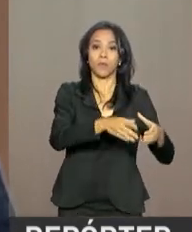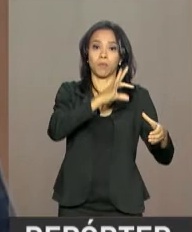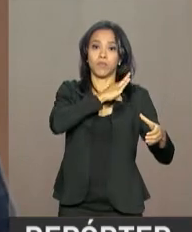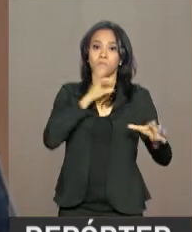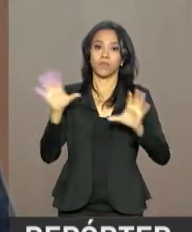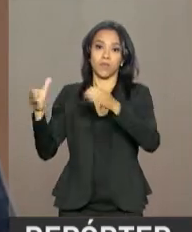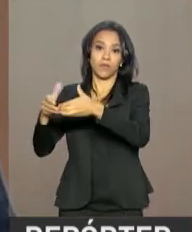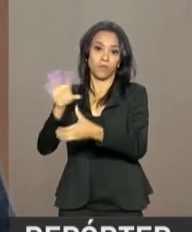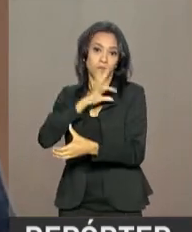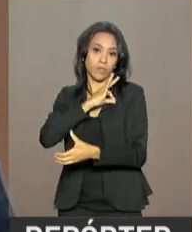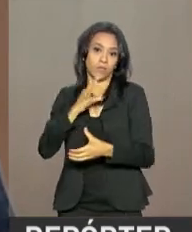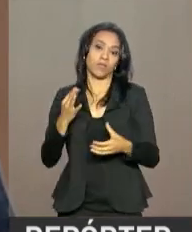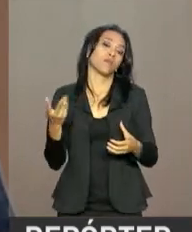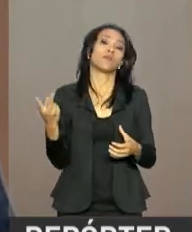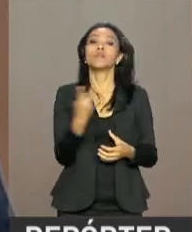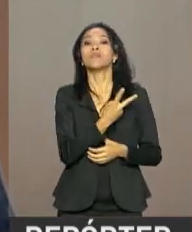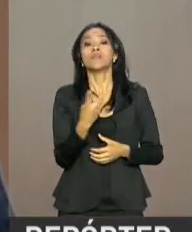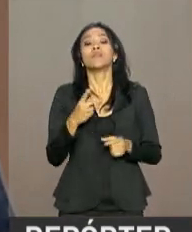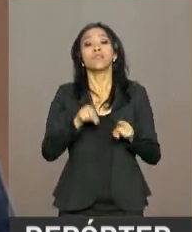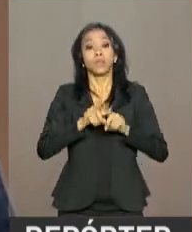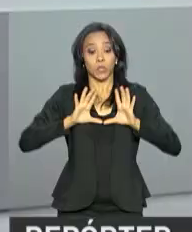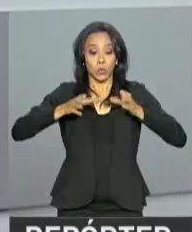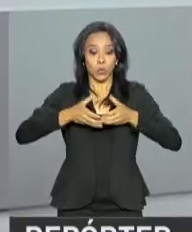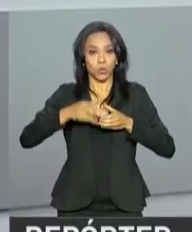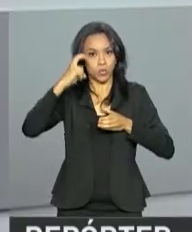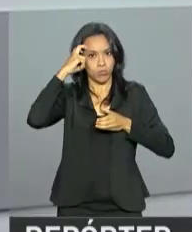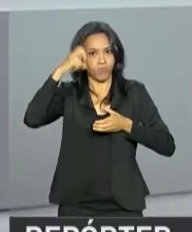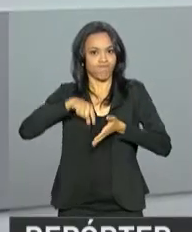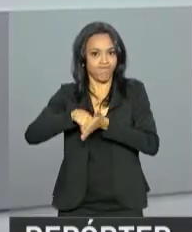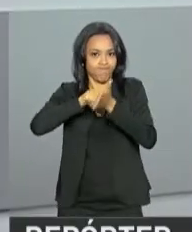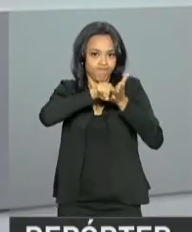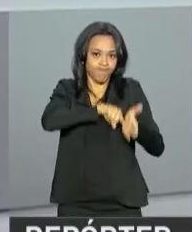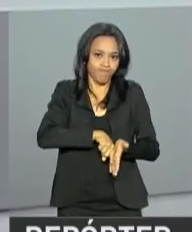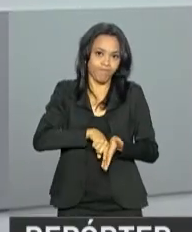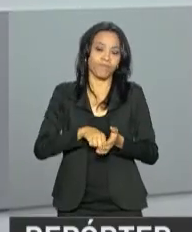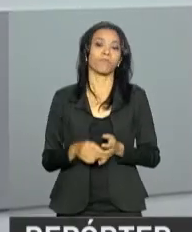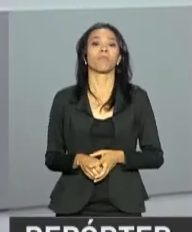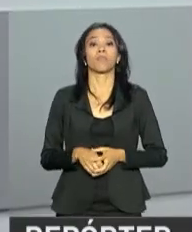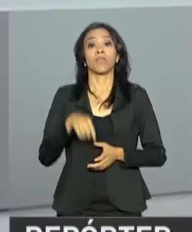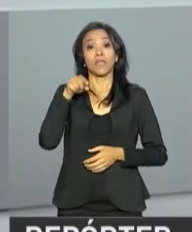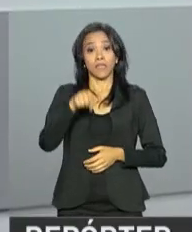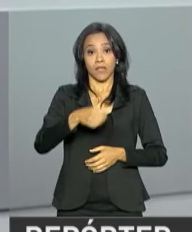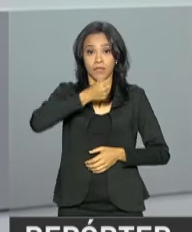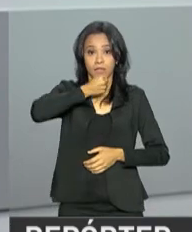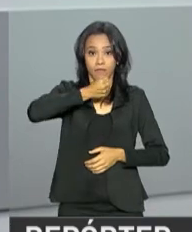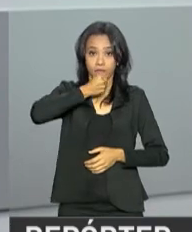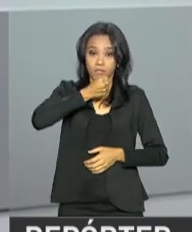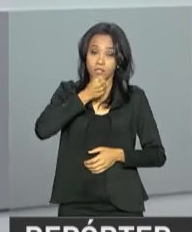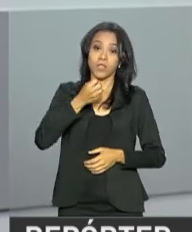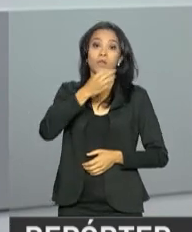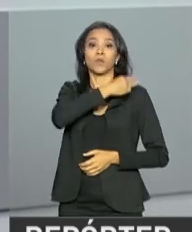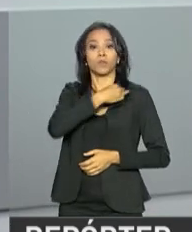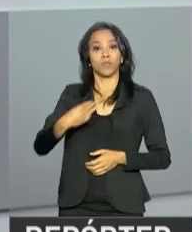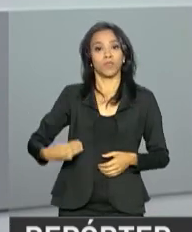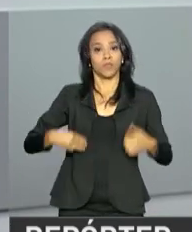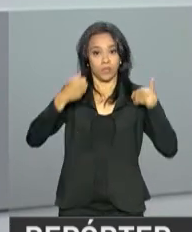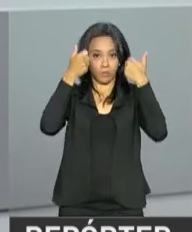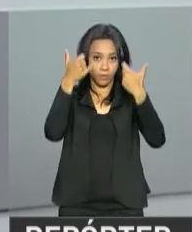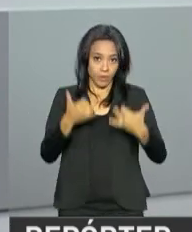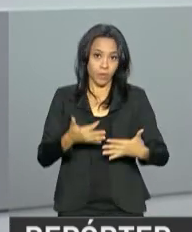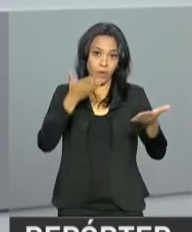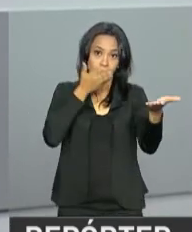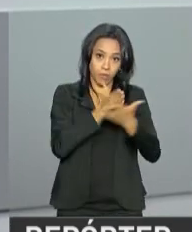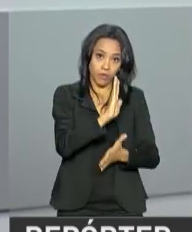operação a integração entre inteligência durante a coletiva o ministro falou ainda sobre a aprovação no senado